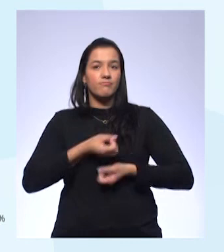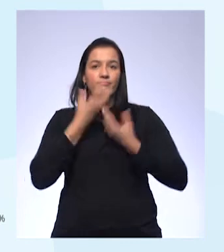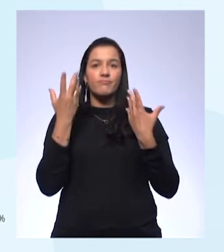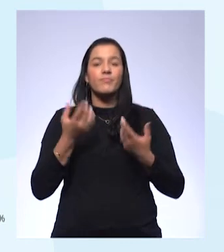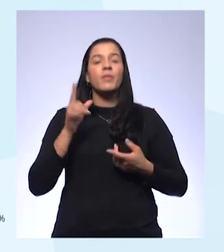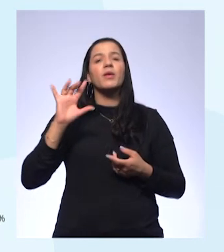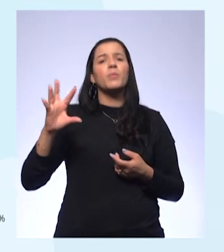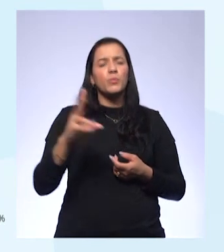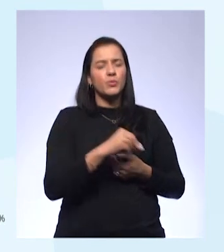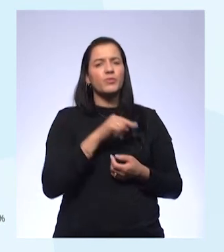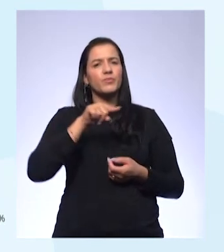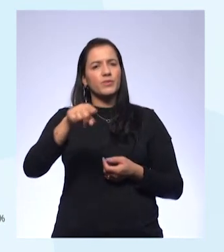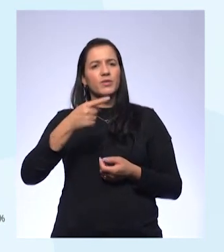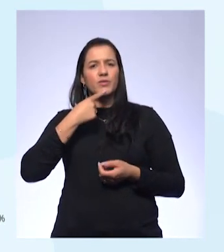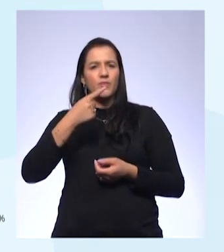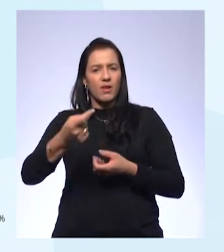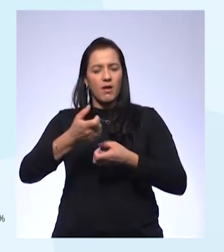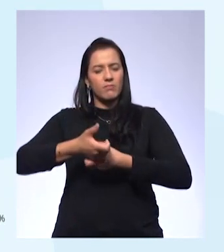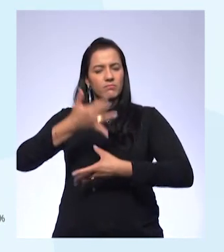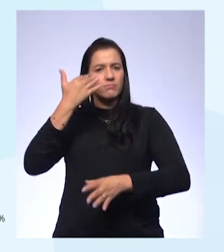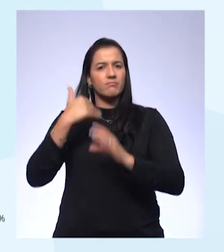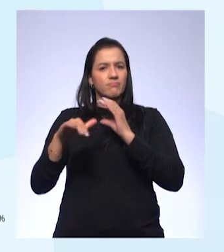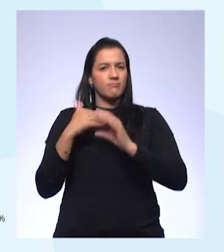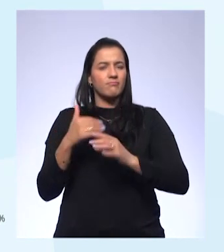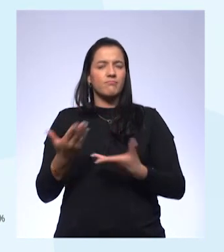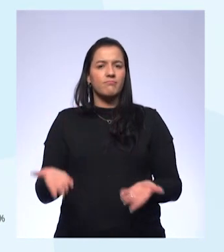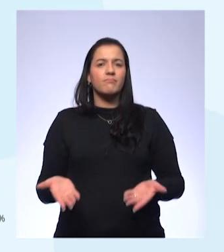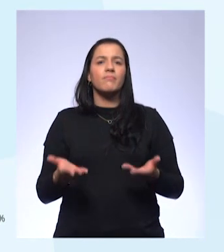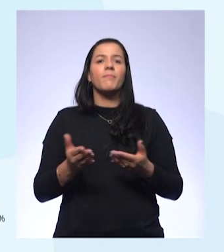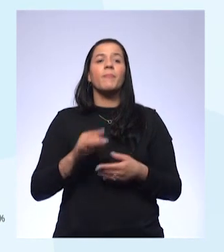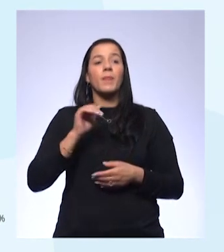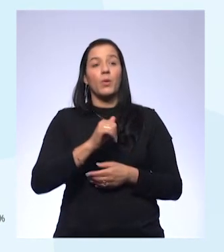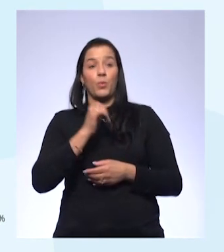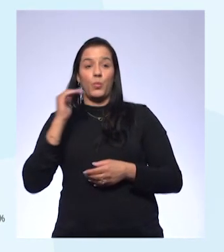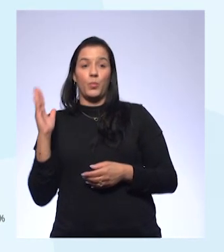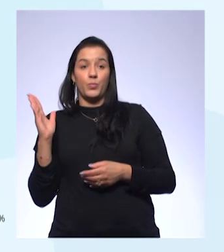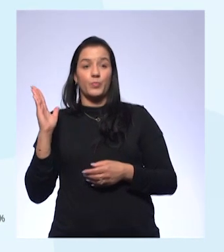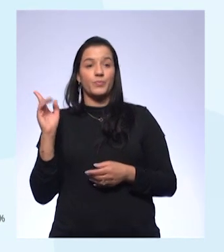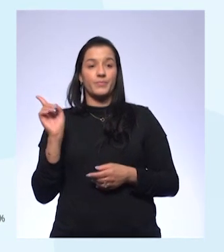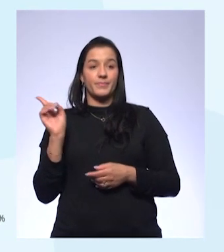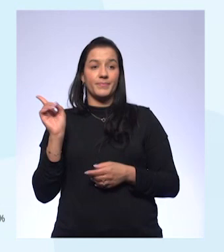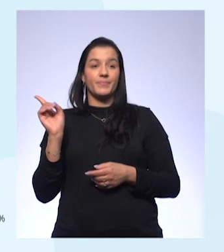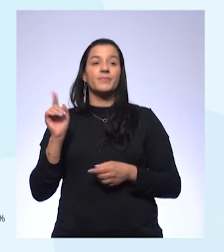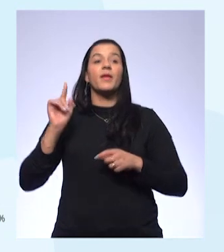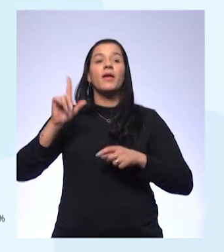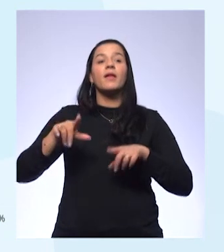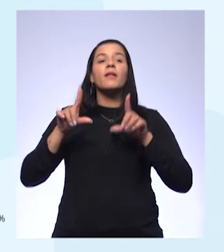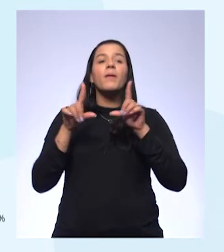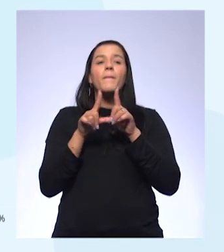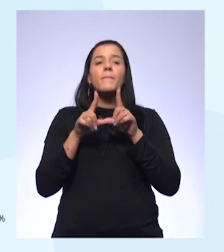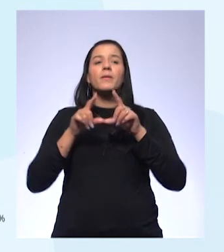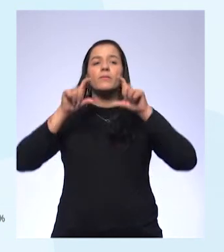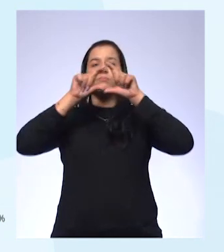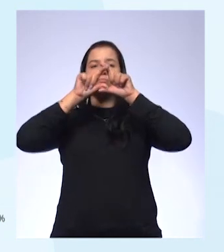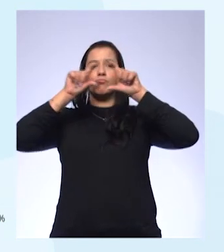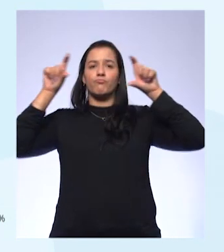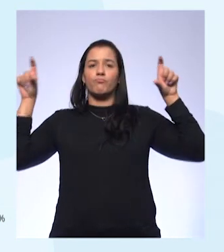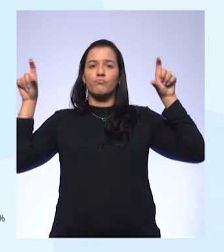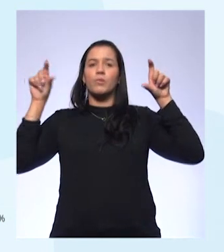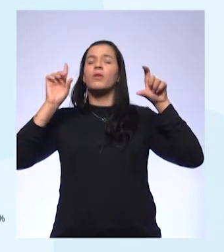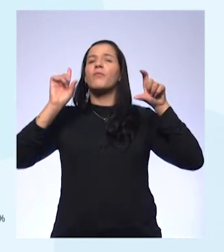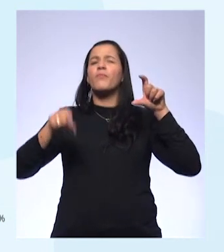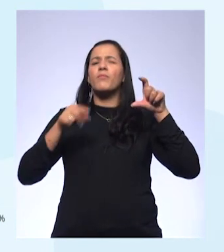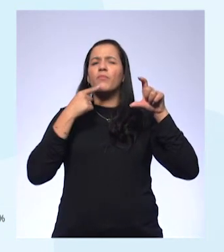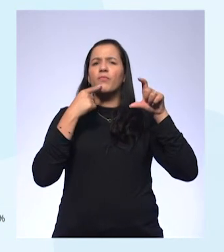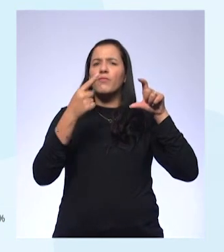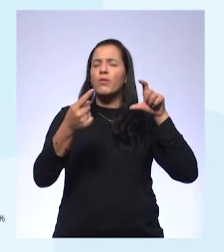de vocês pontuaram corretamente no nosso chat. Já a imagem da direita, a menorzinha aí, lá em cima a gente vê um cartaz pelas